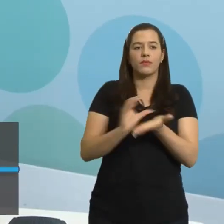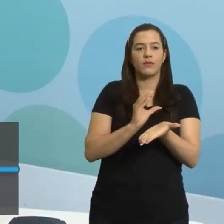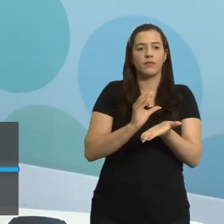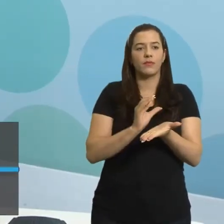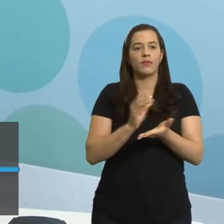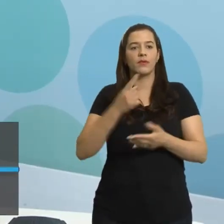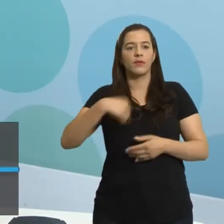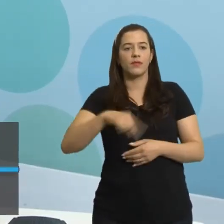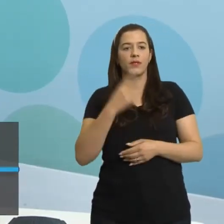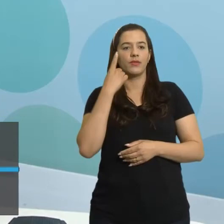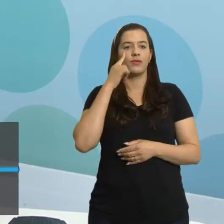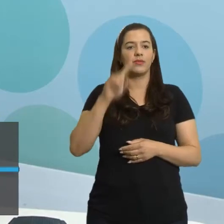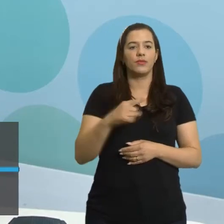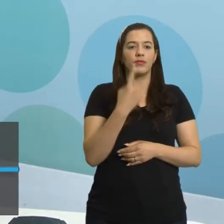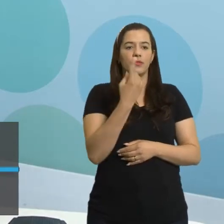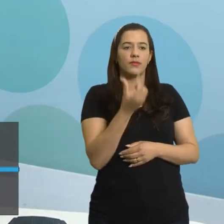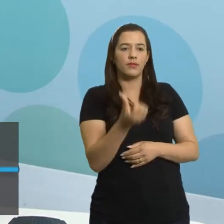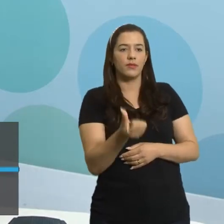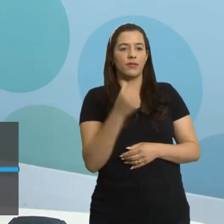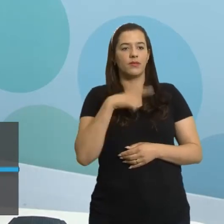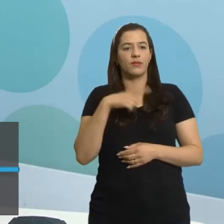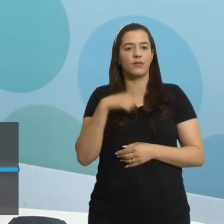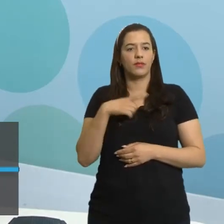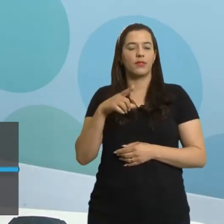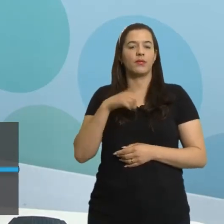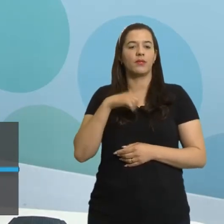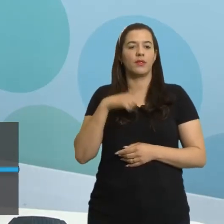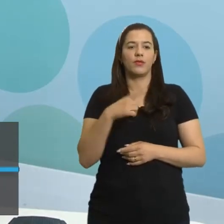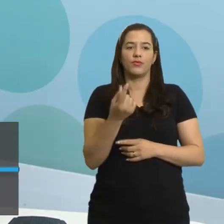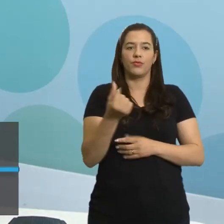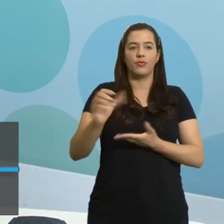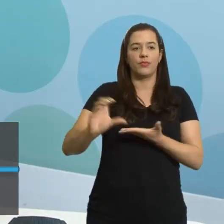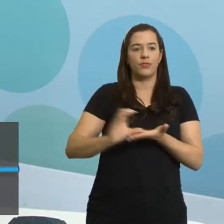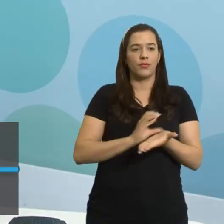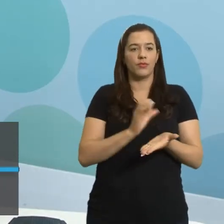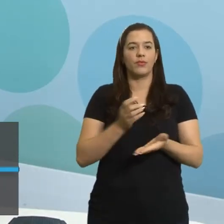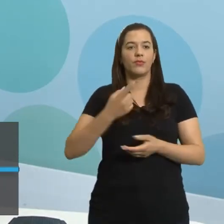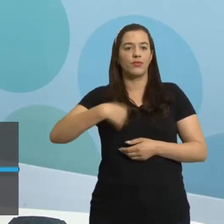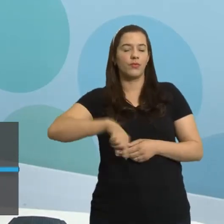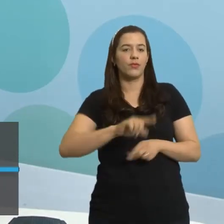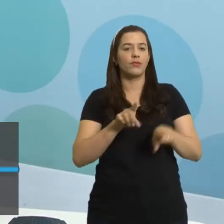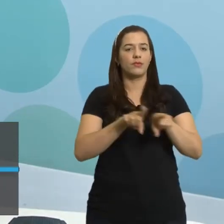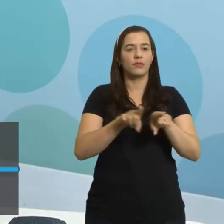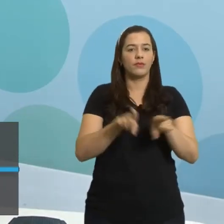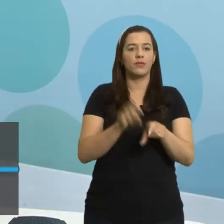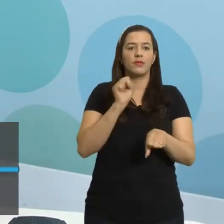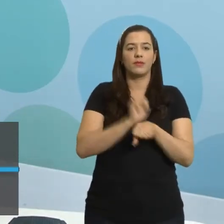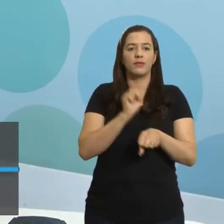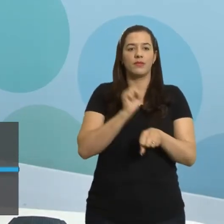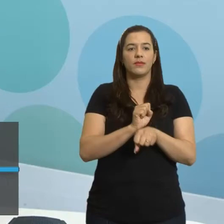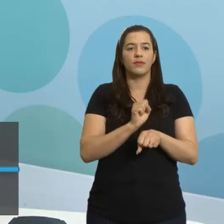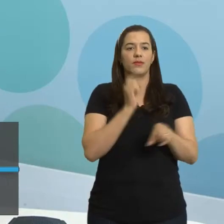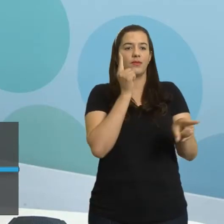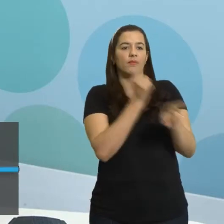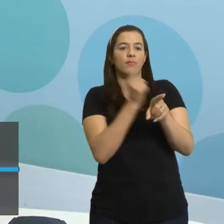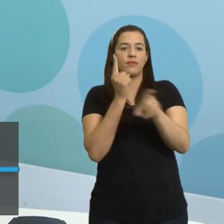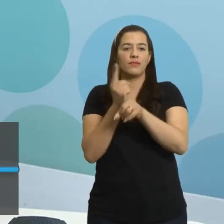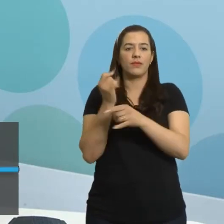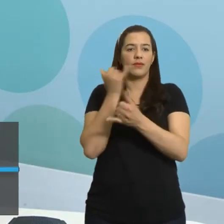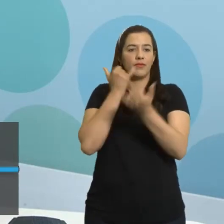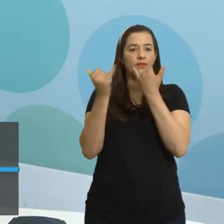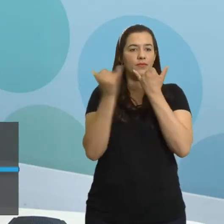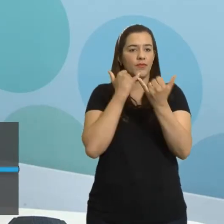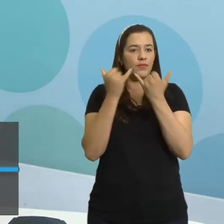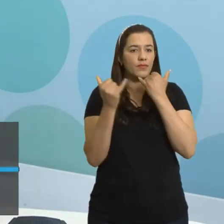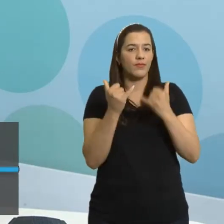que no dia 16 nós receberíamos? Porque nós também estamos no aguardo, mas nós não encontramos essa informação